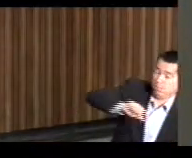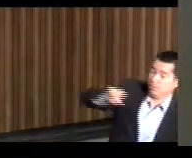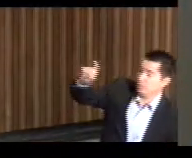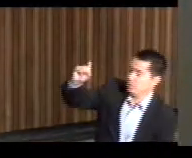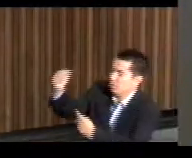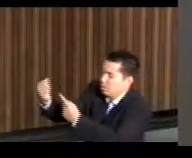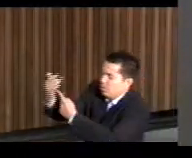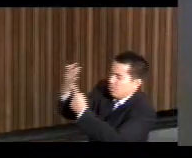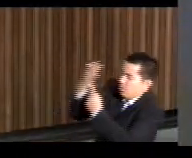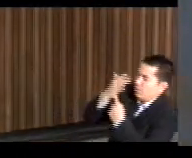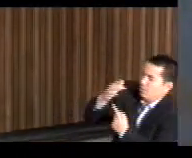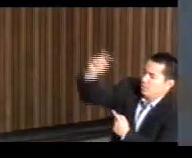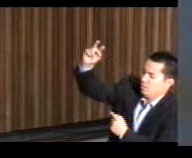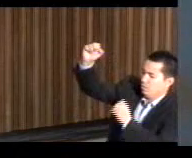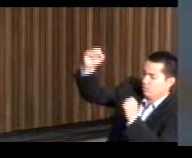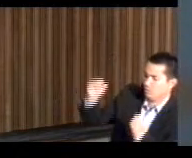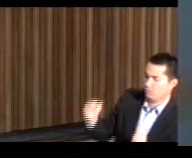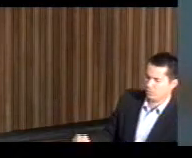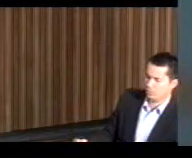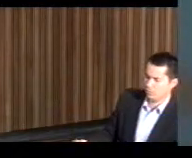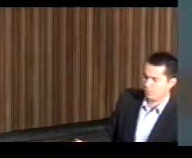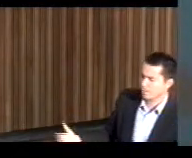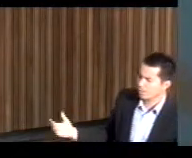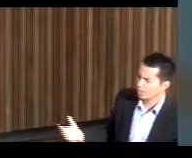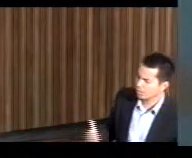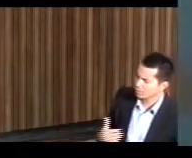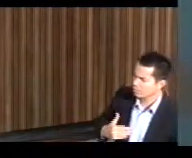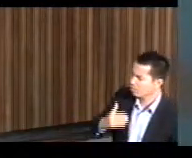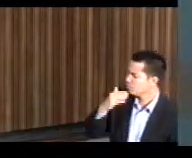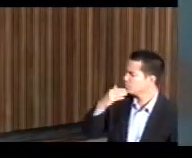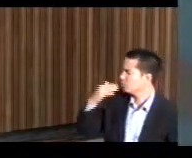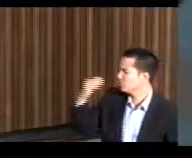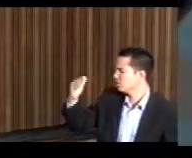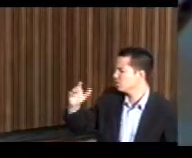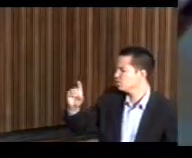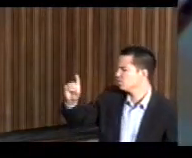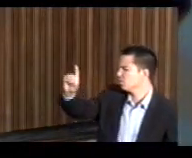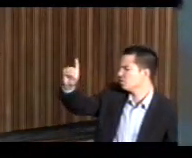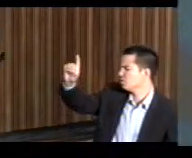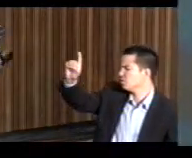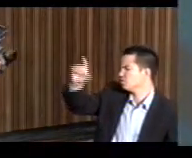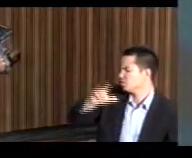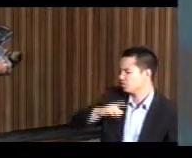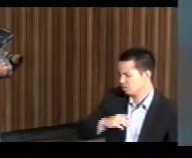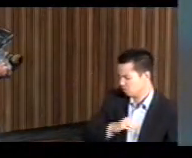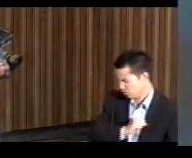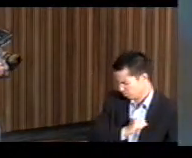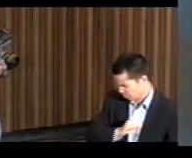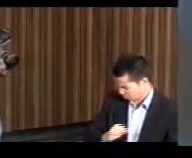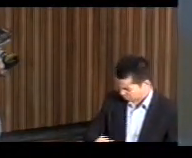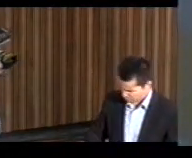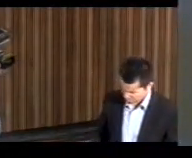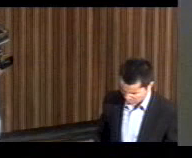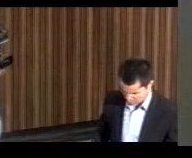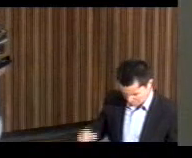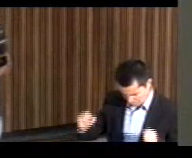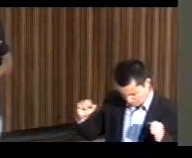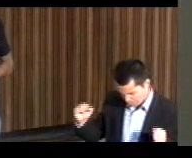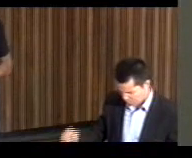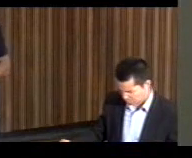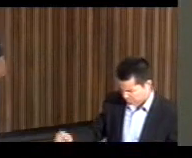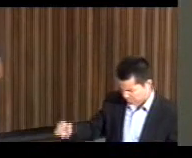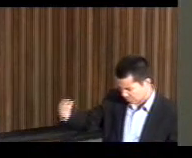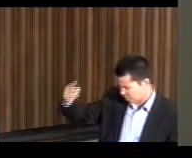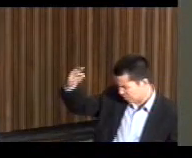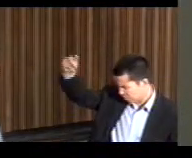na tua vida. E é isso que eu quero te pedir agora, Senhor Todo-Poderoso, derrama do teu Espírito Santo sobre